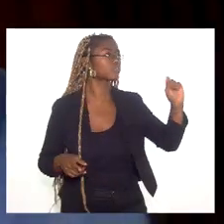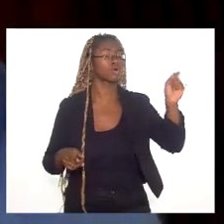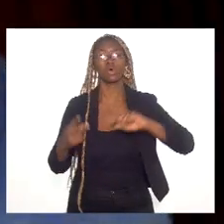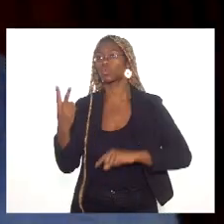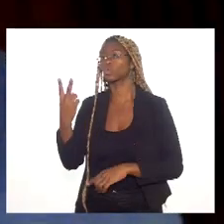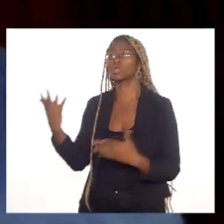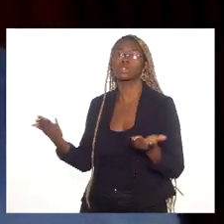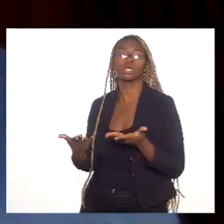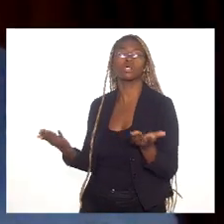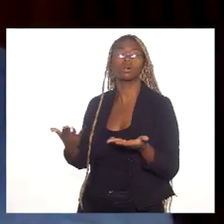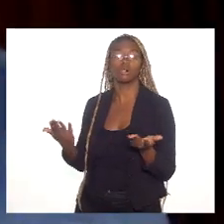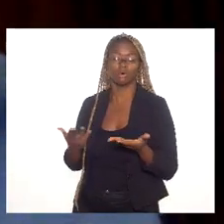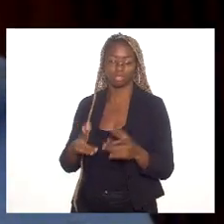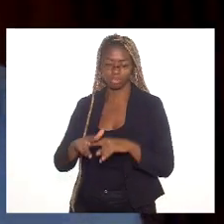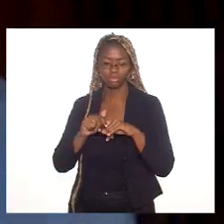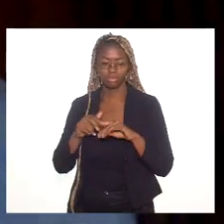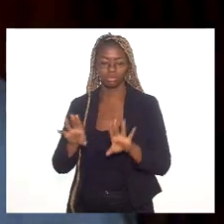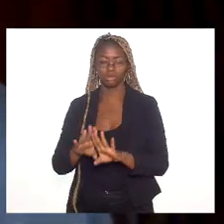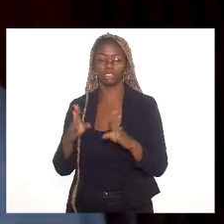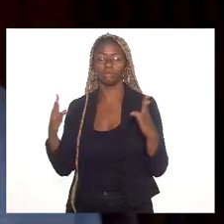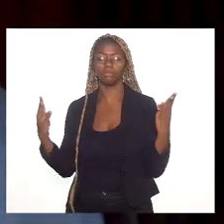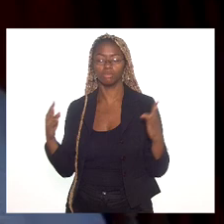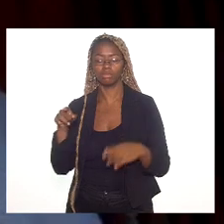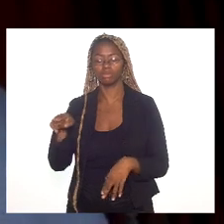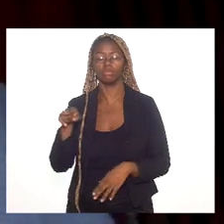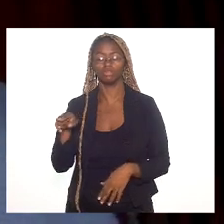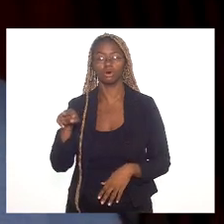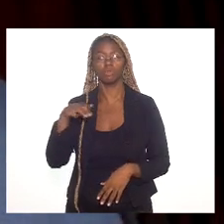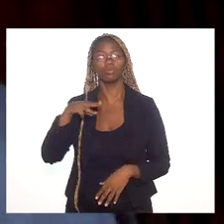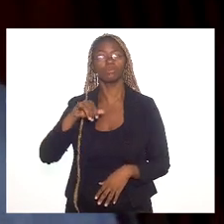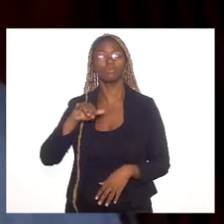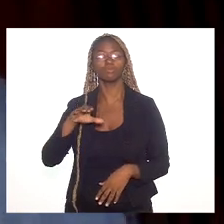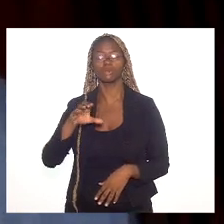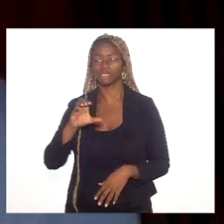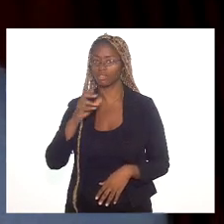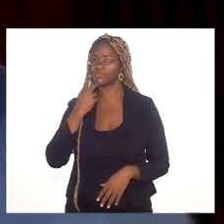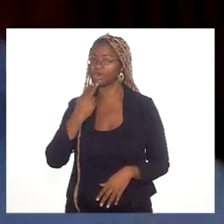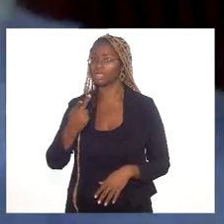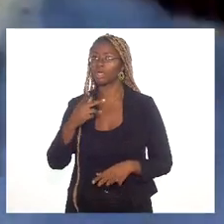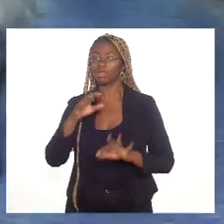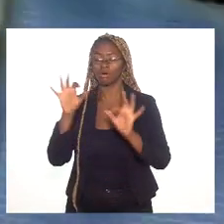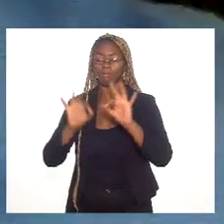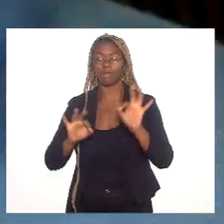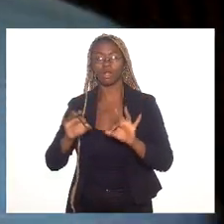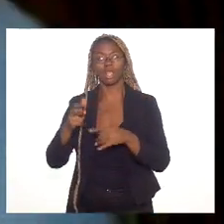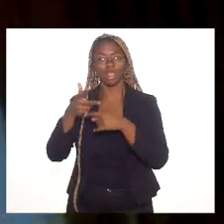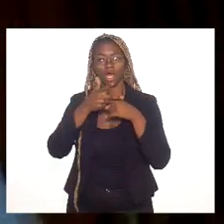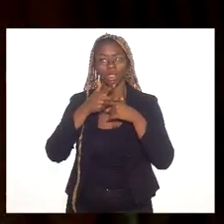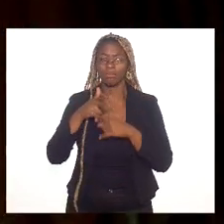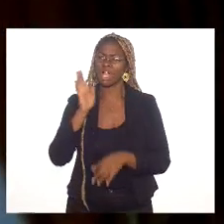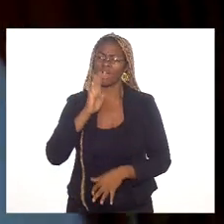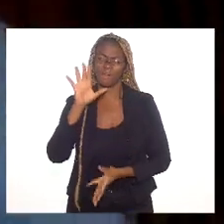estava falando sobre... Abriu uma questão. Meio que estava falando sobre o projeto das câmeras, rapidamente. Eu,